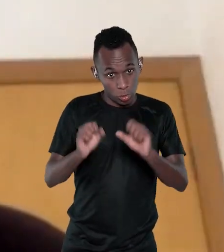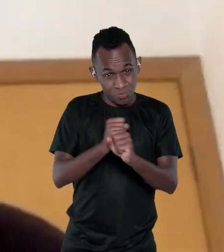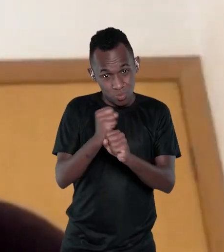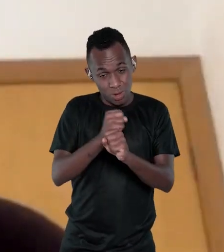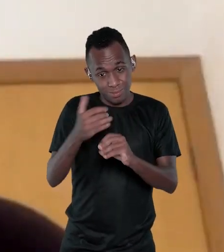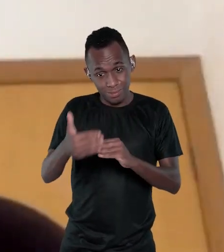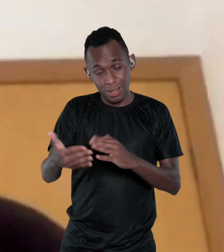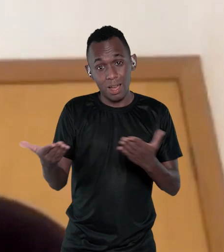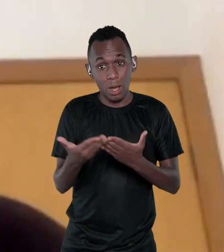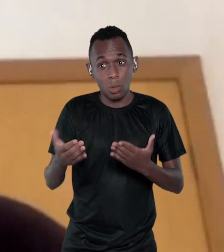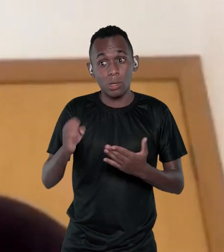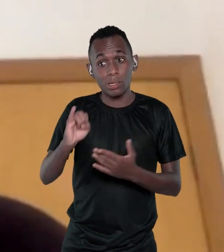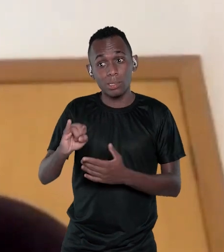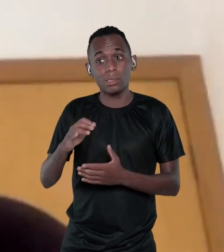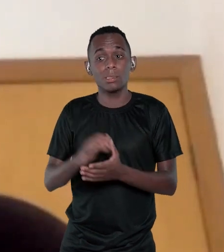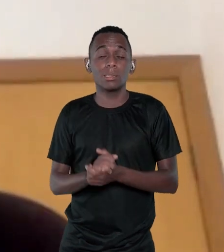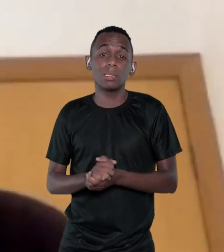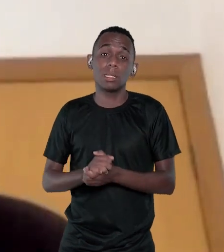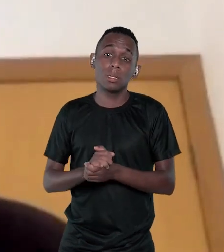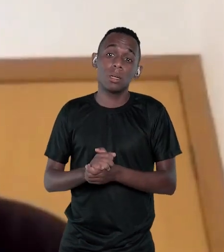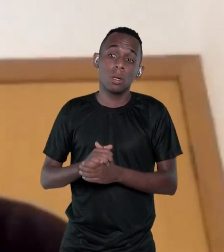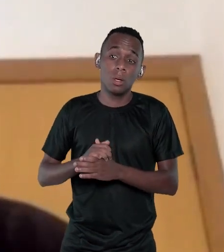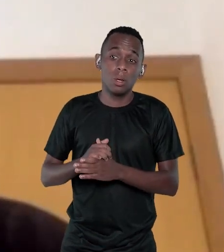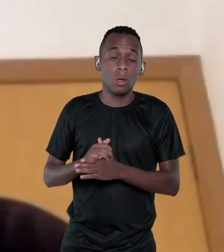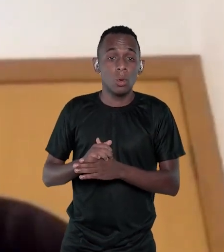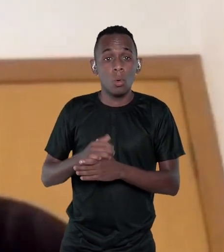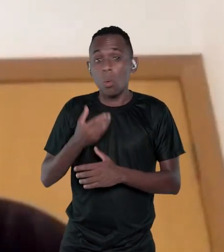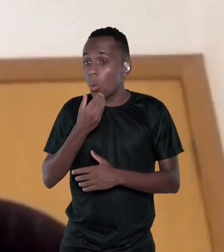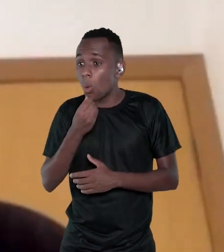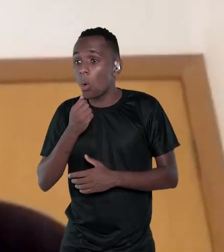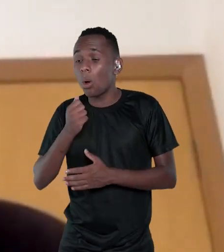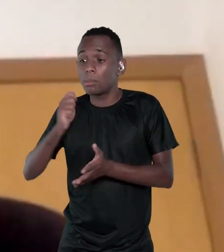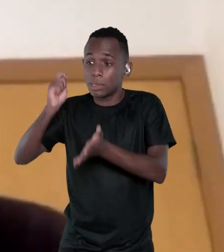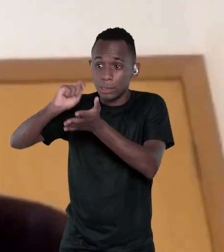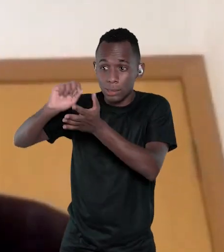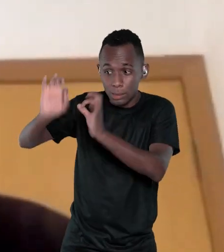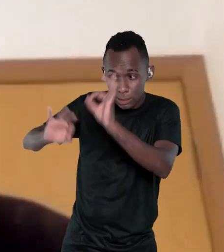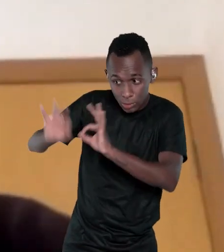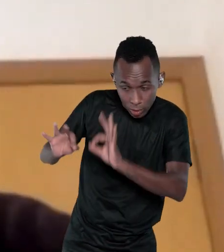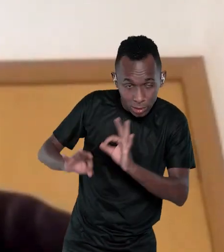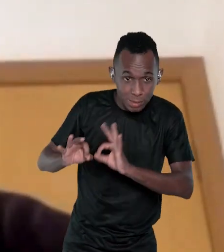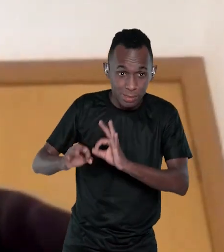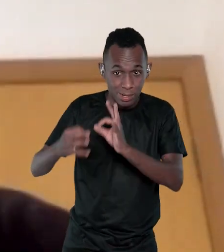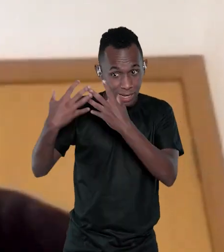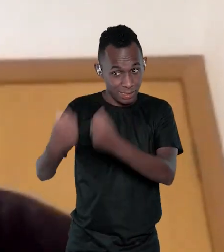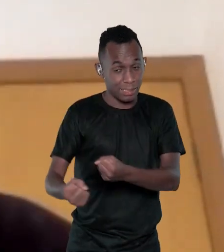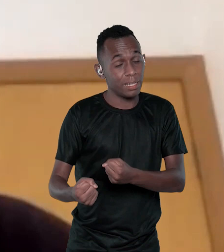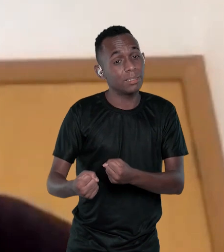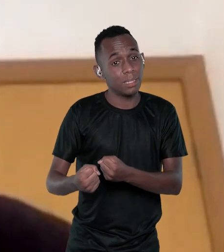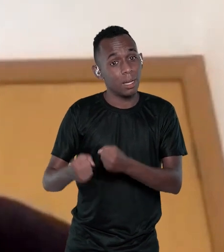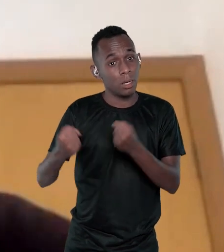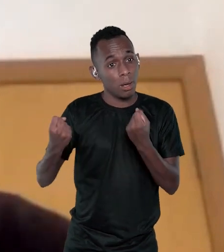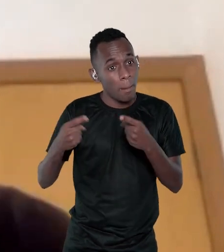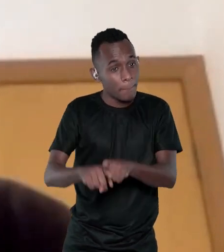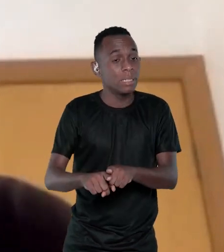agora, ver se eu consigo editar esse ano. Se tiver um editor